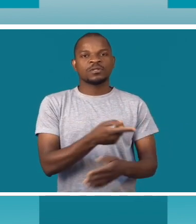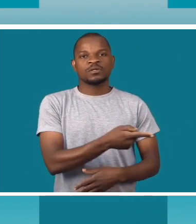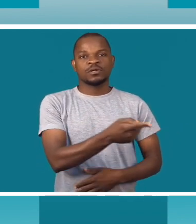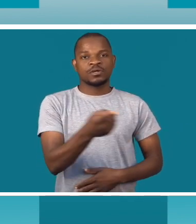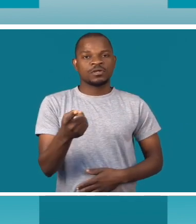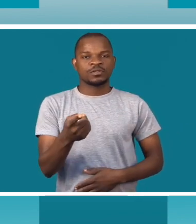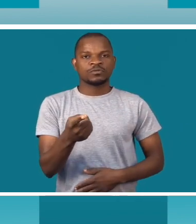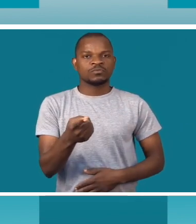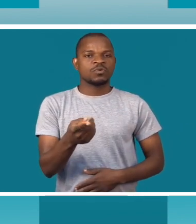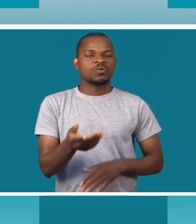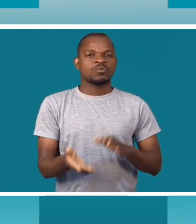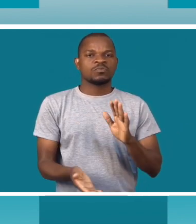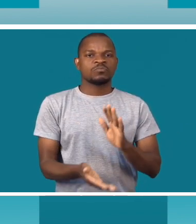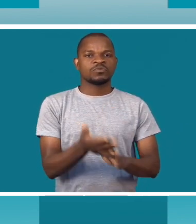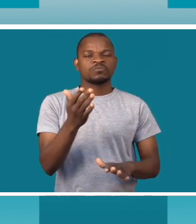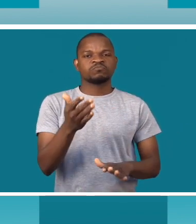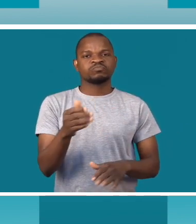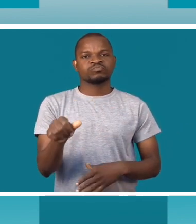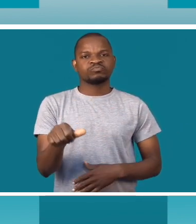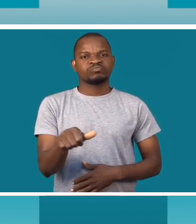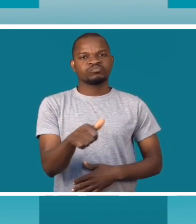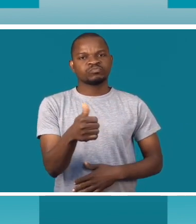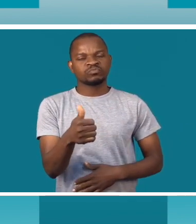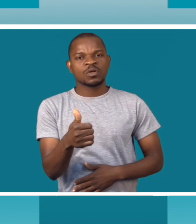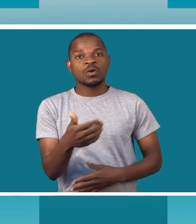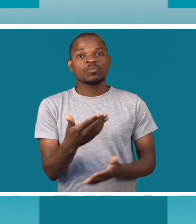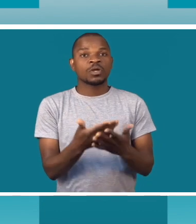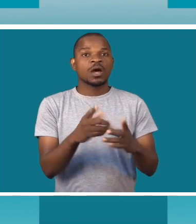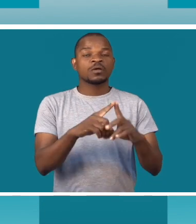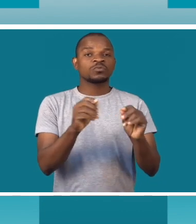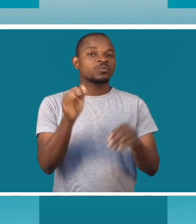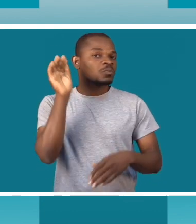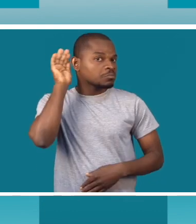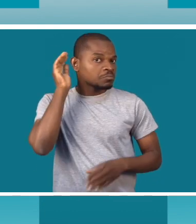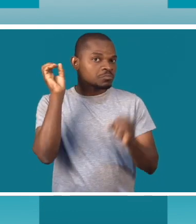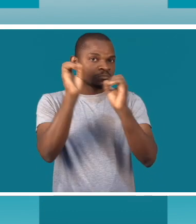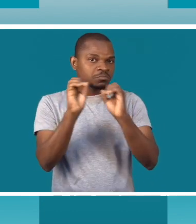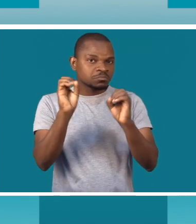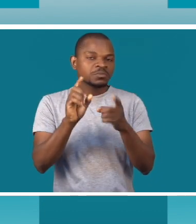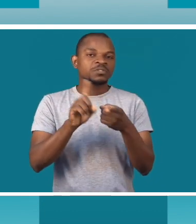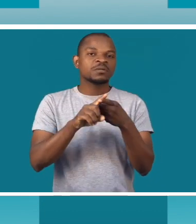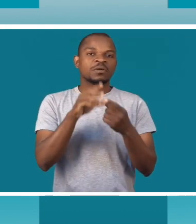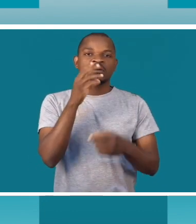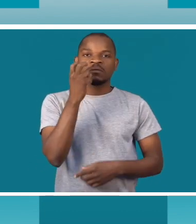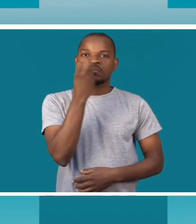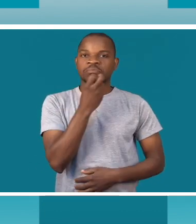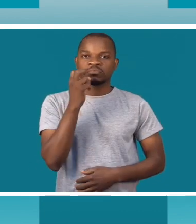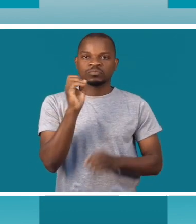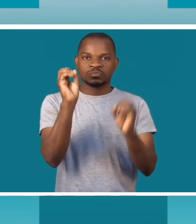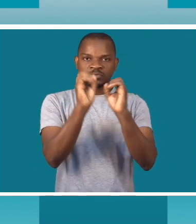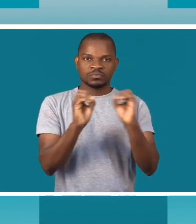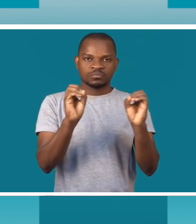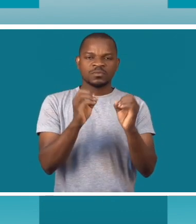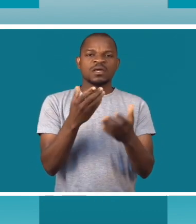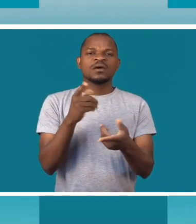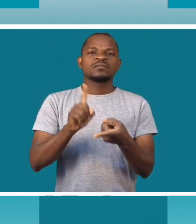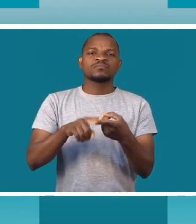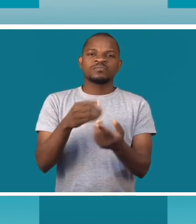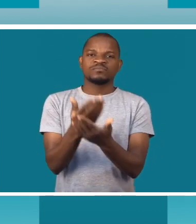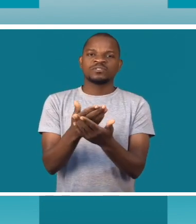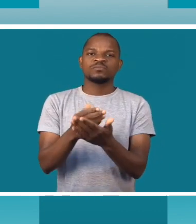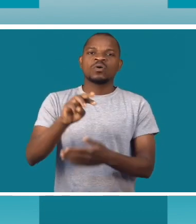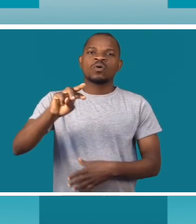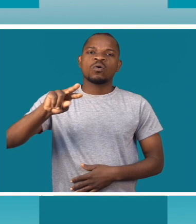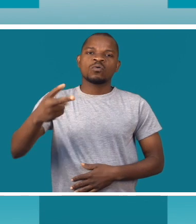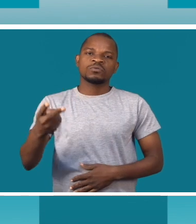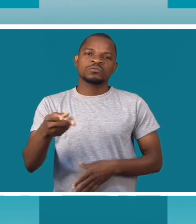a shoah a não ouvir não falar apoia a pedimos a outras mais